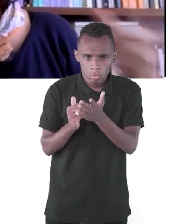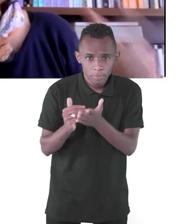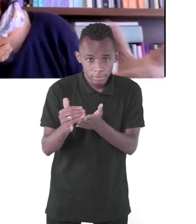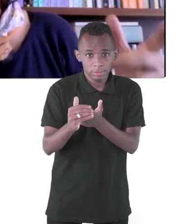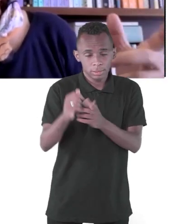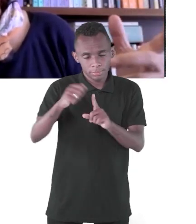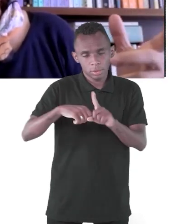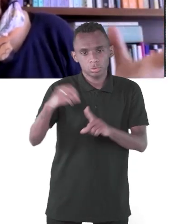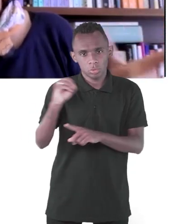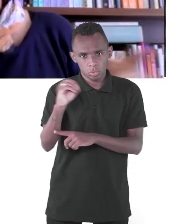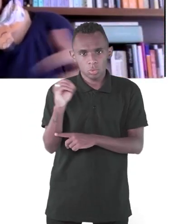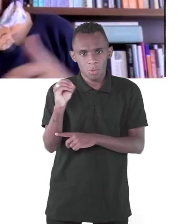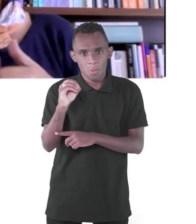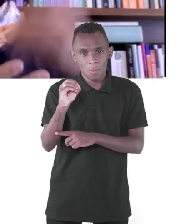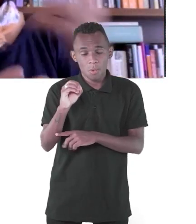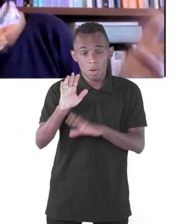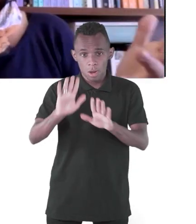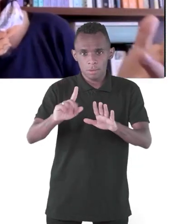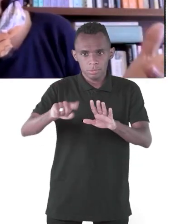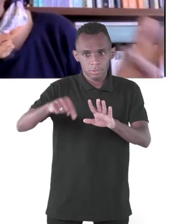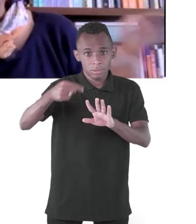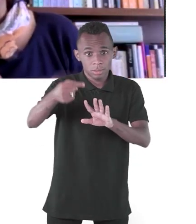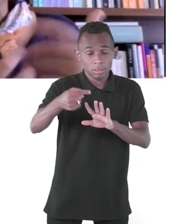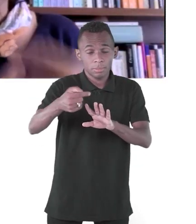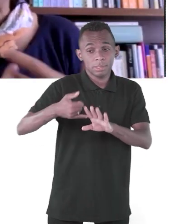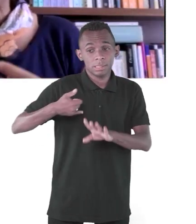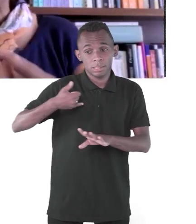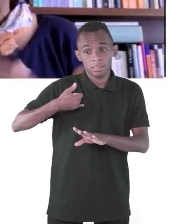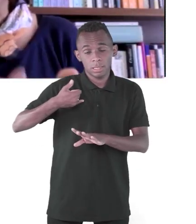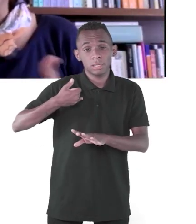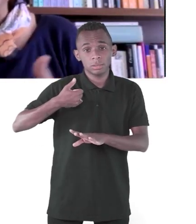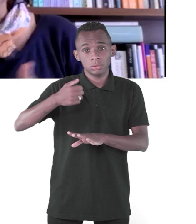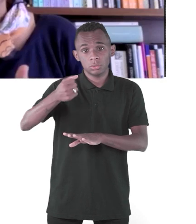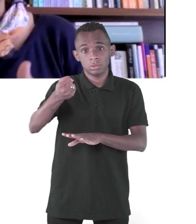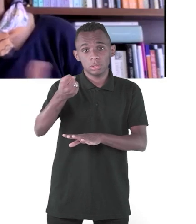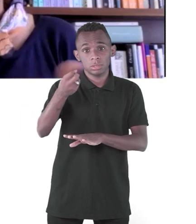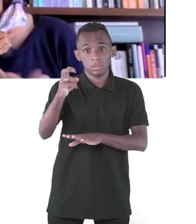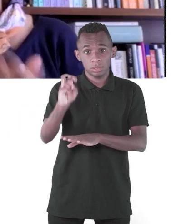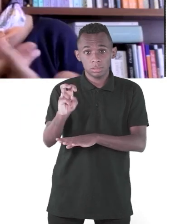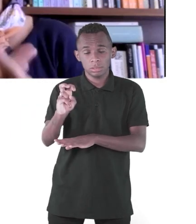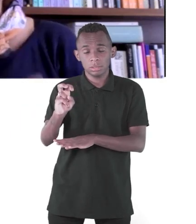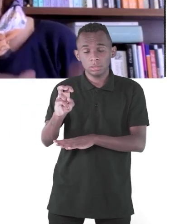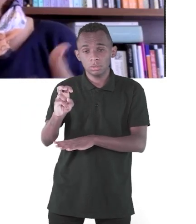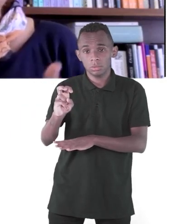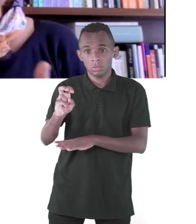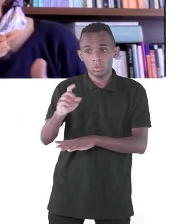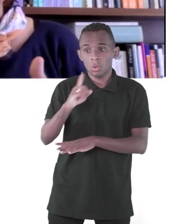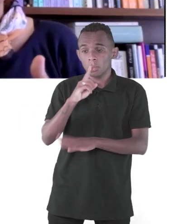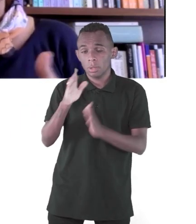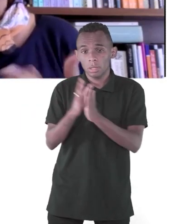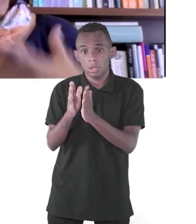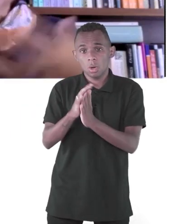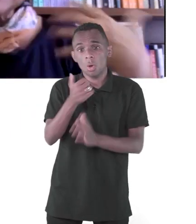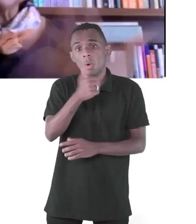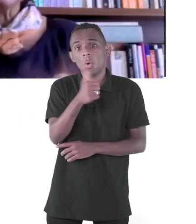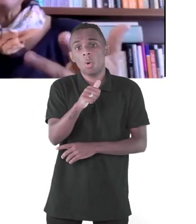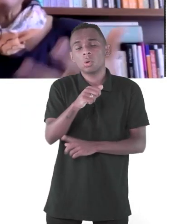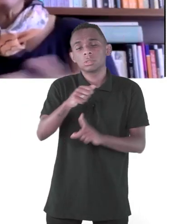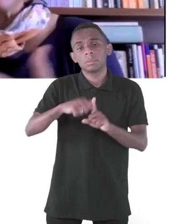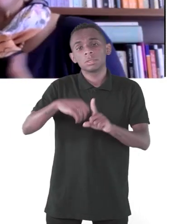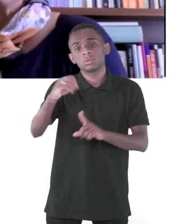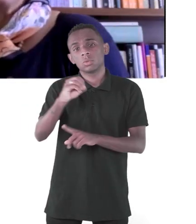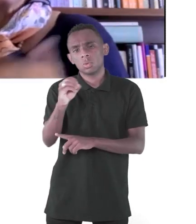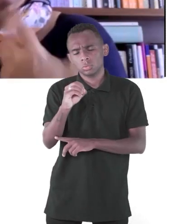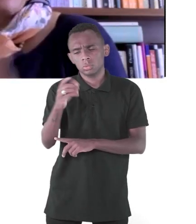outubro, começamos outubro, e daqui a pouco o Tom Zé vai fazer 85 anos, o aniversário dele é dia 11 de outubro, e eu vou